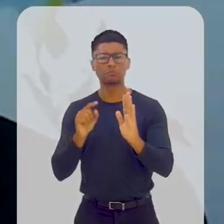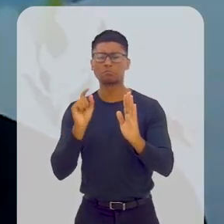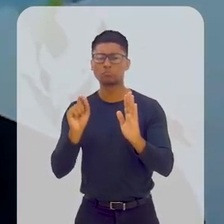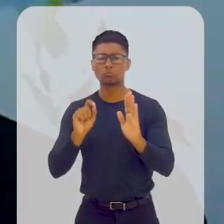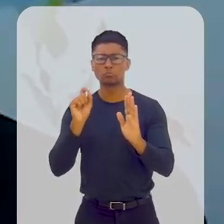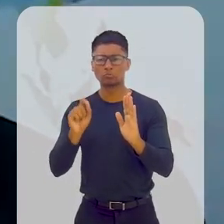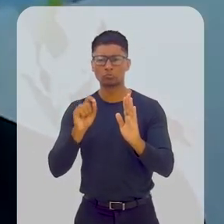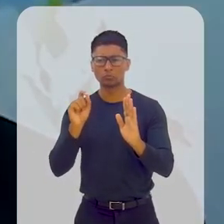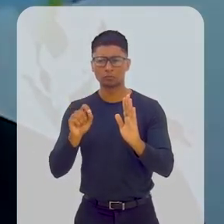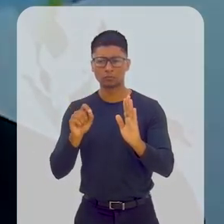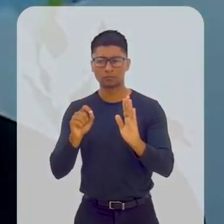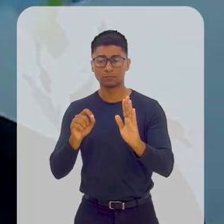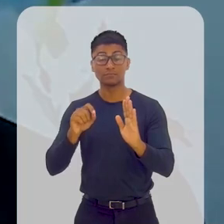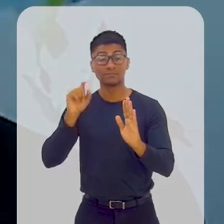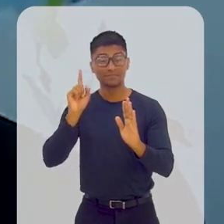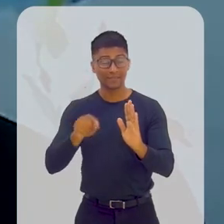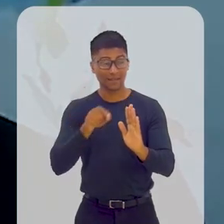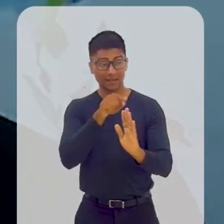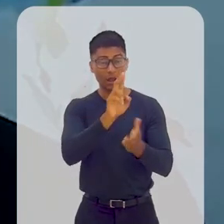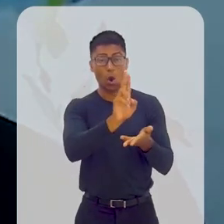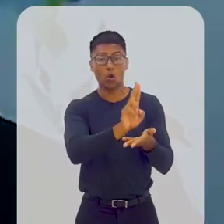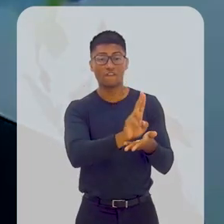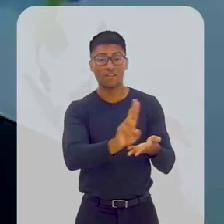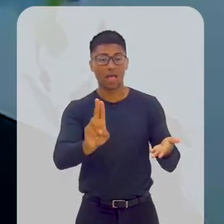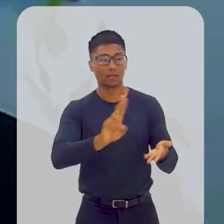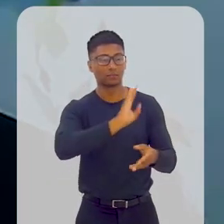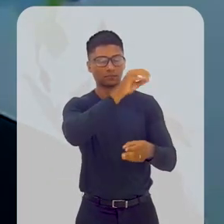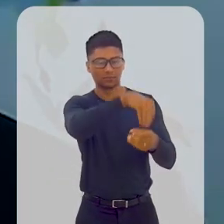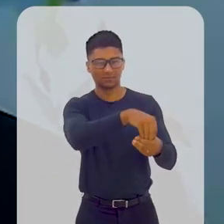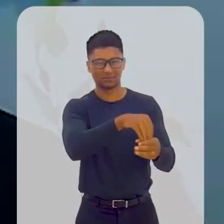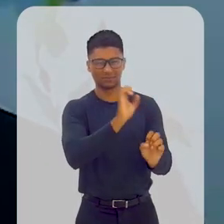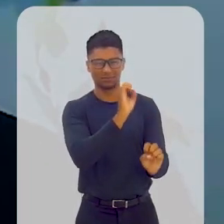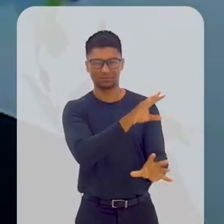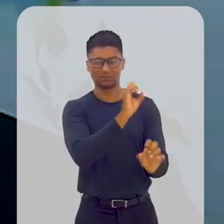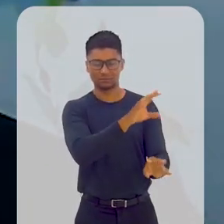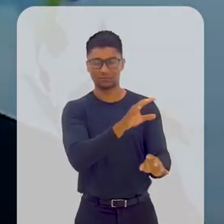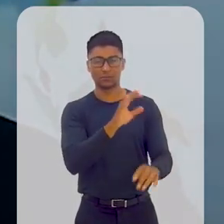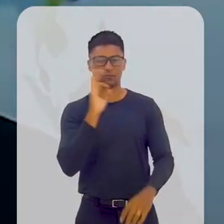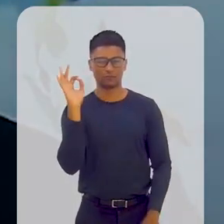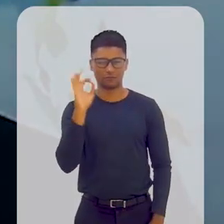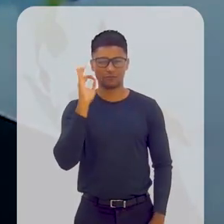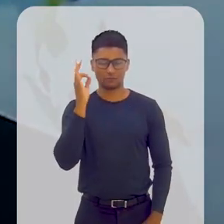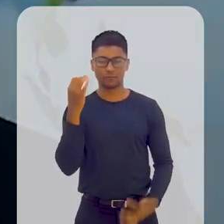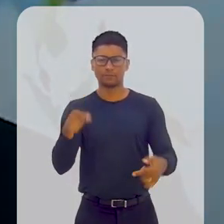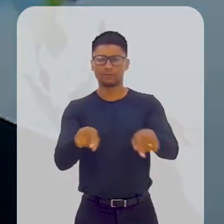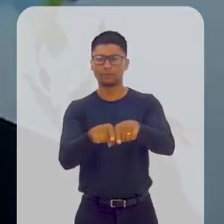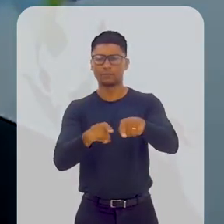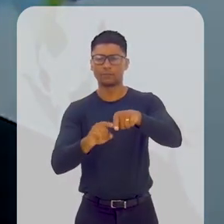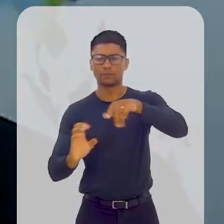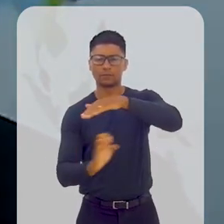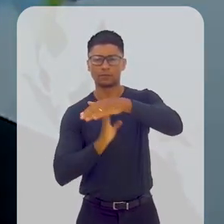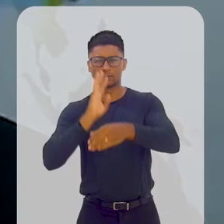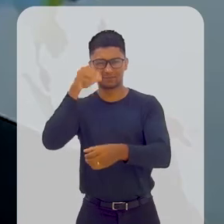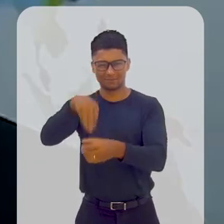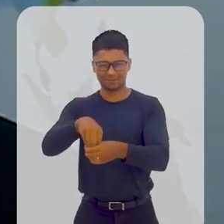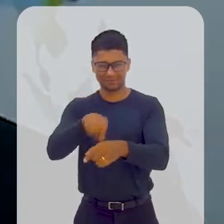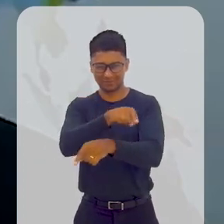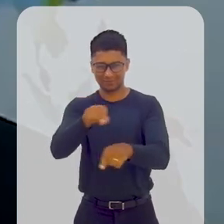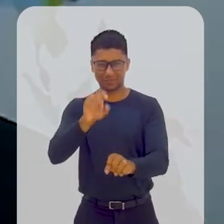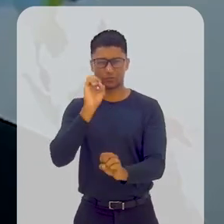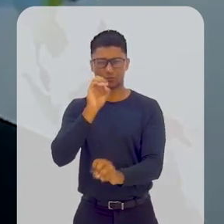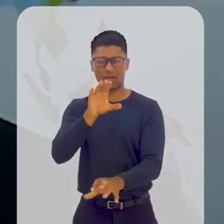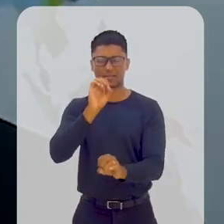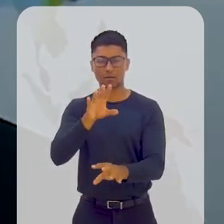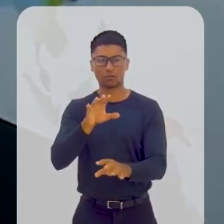somente a academia, a educação formal, mas também a educação corporativa, vários segmentos do mercado, a